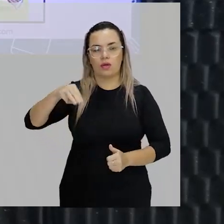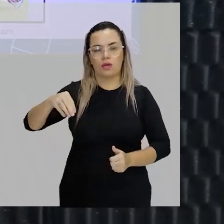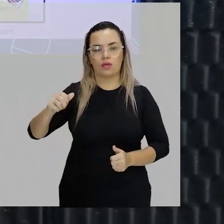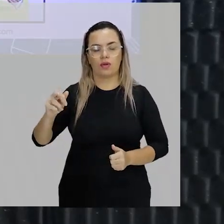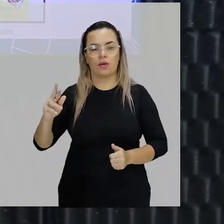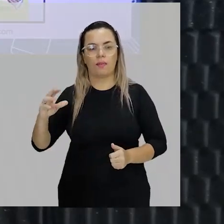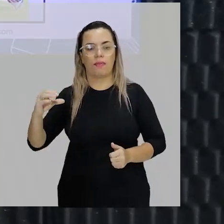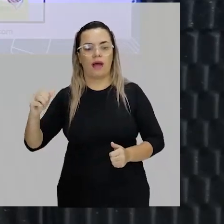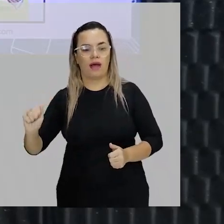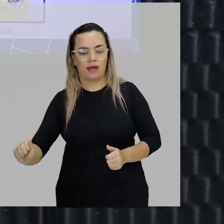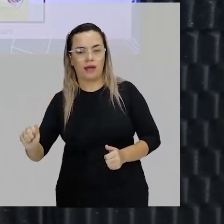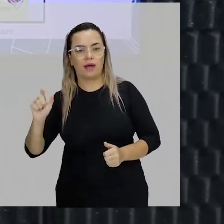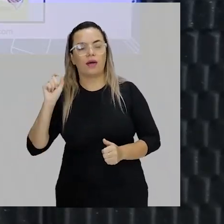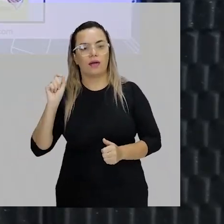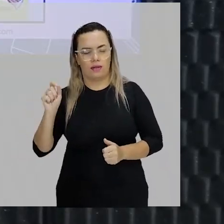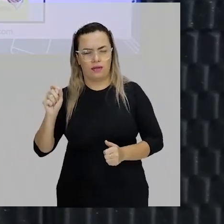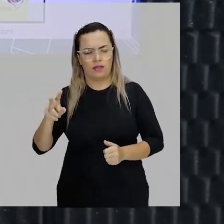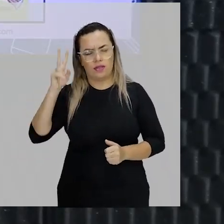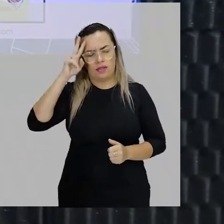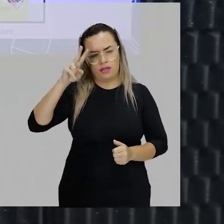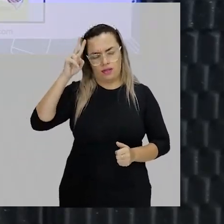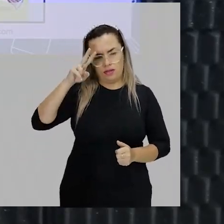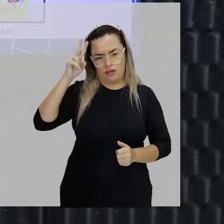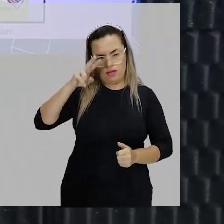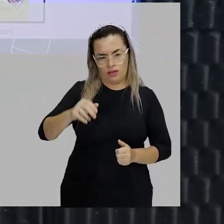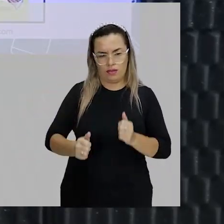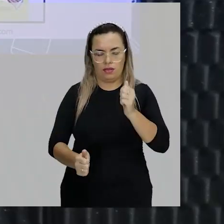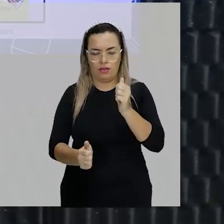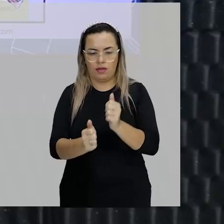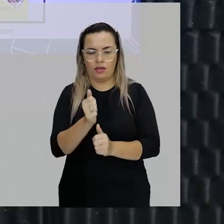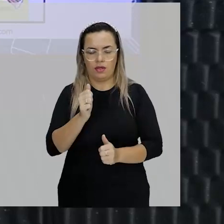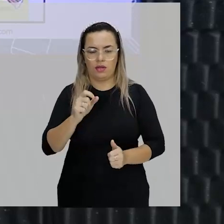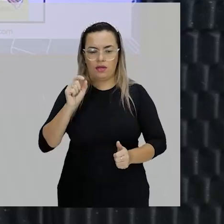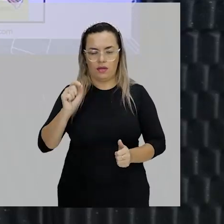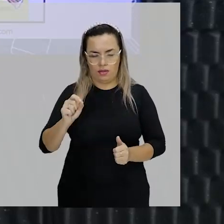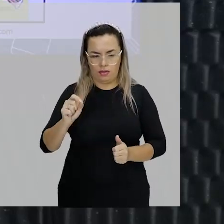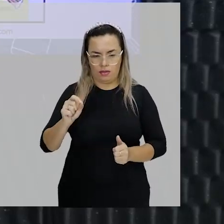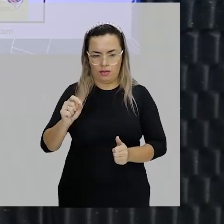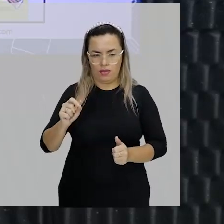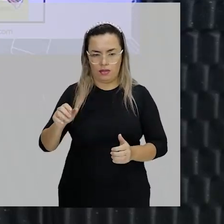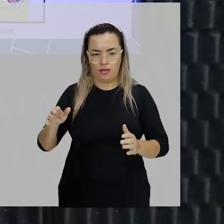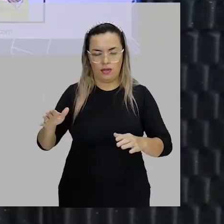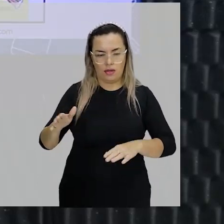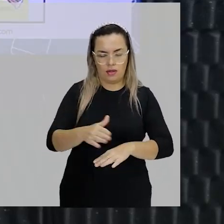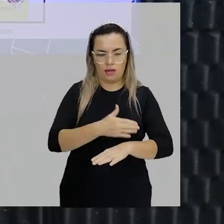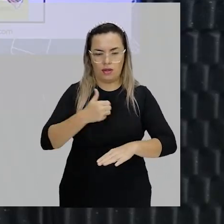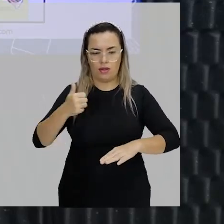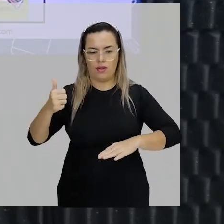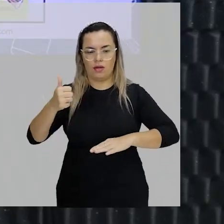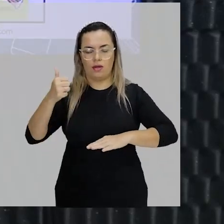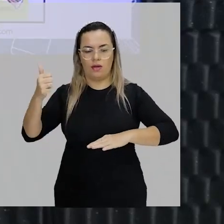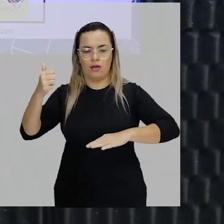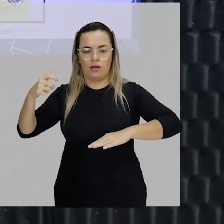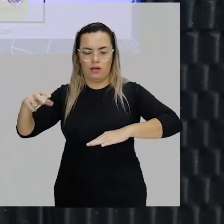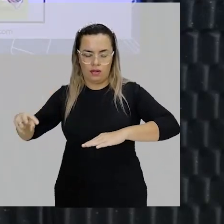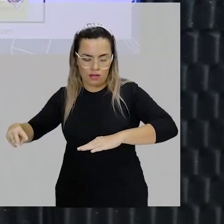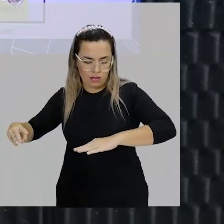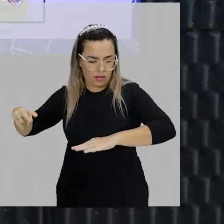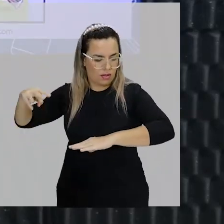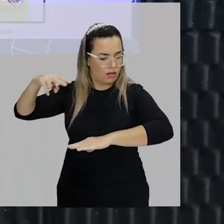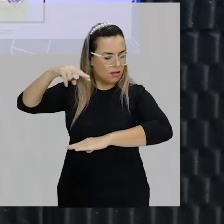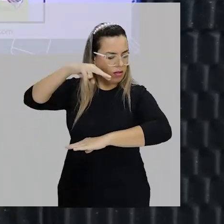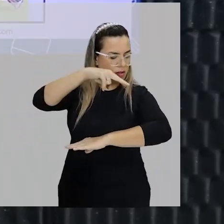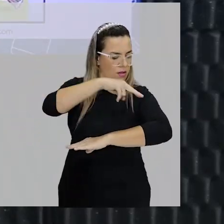que são esportes de marca? Vocês lembram? São aqueles esportes que pegam aquela melhor marcação, que está relacionado a